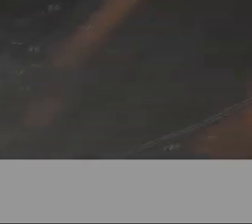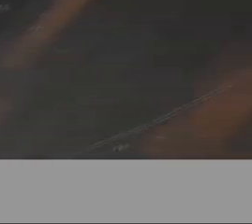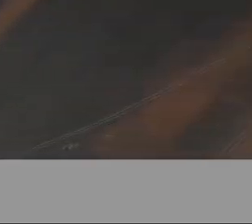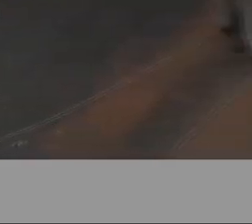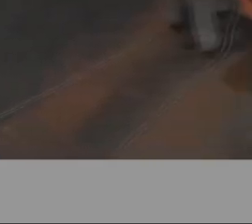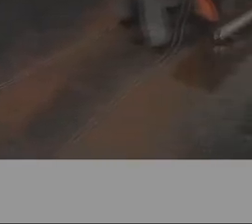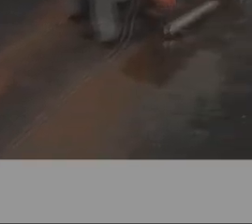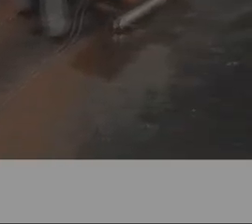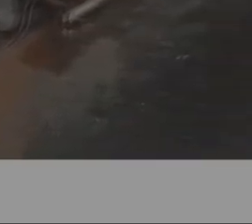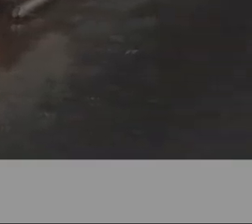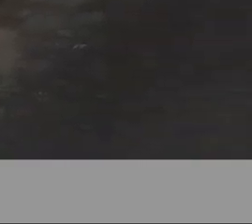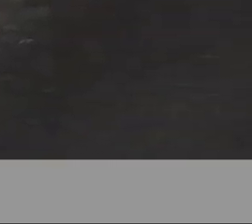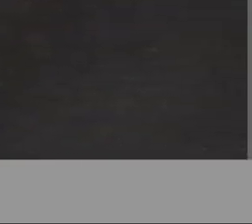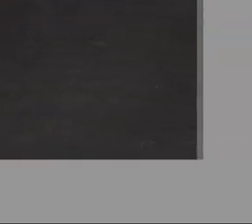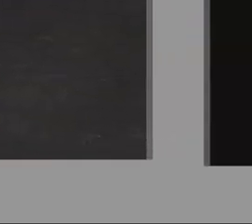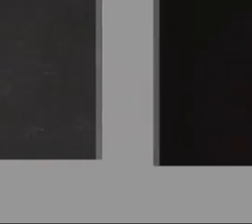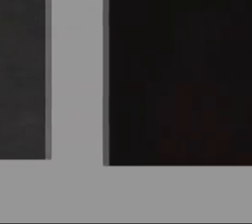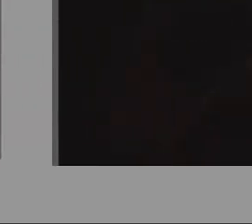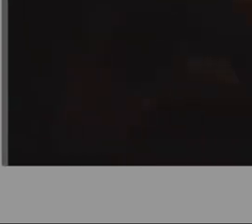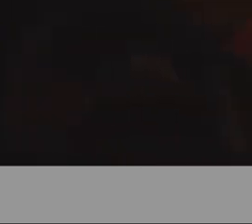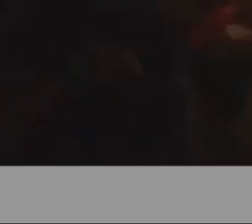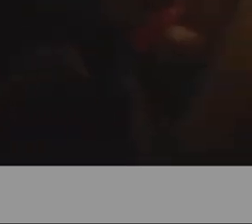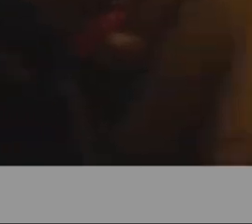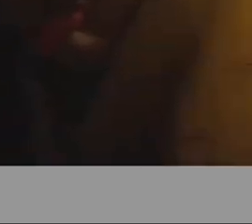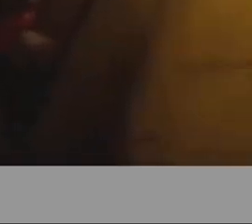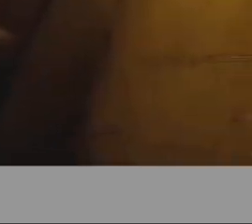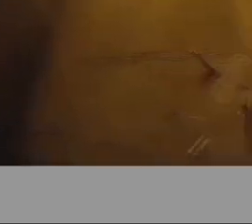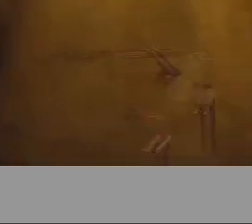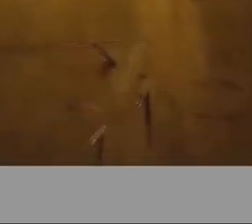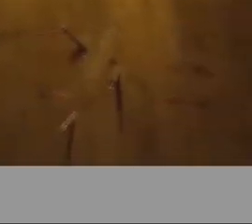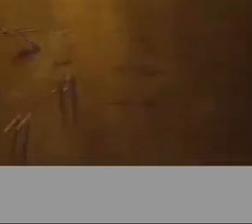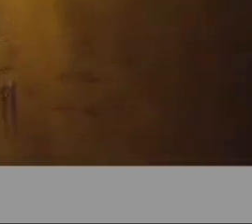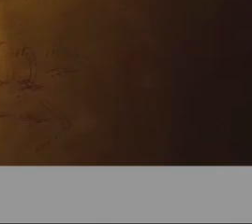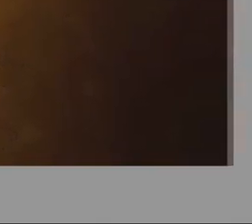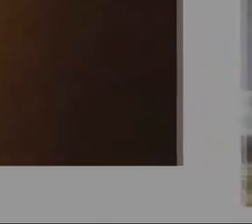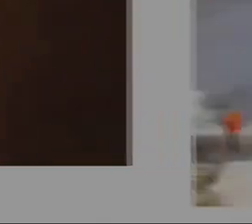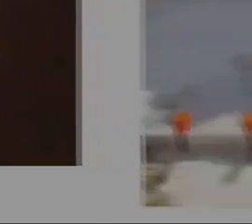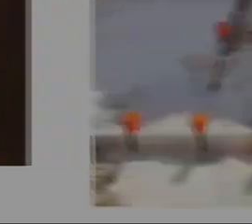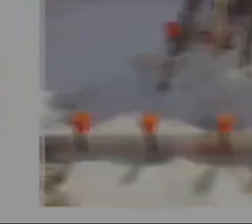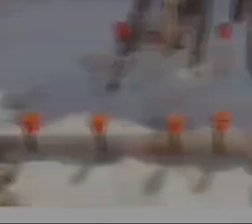Atuação reconhecida e validada por grandes clientes em diversos estados do Brasil.